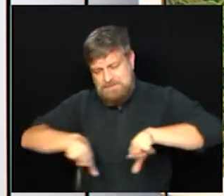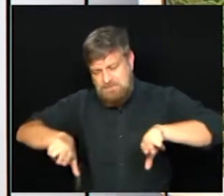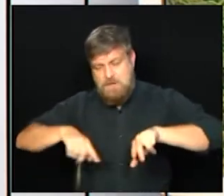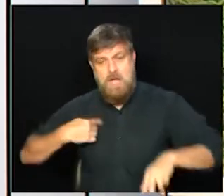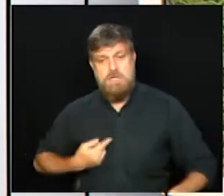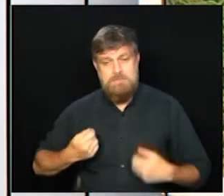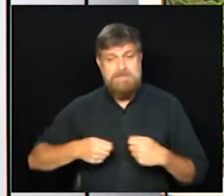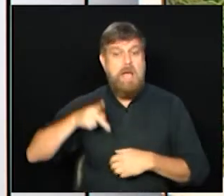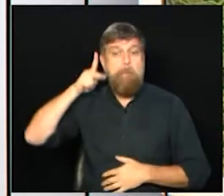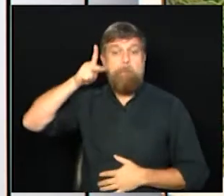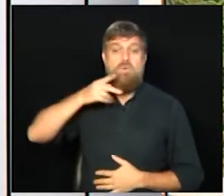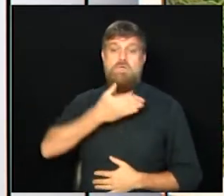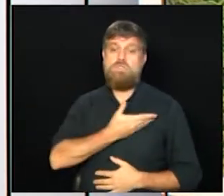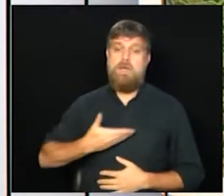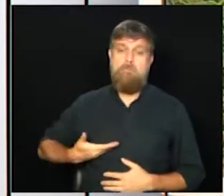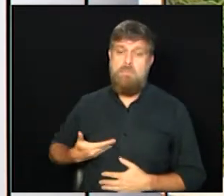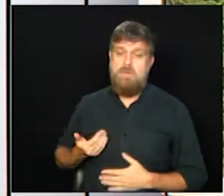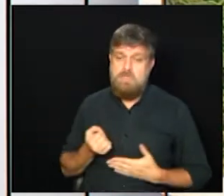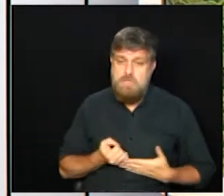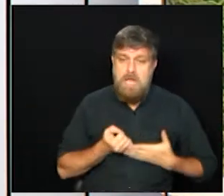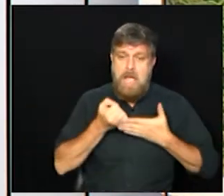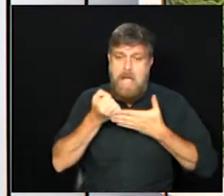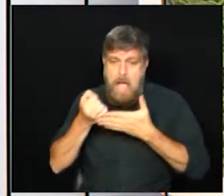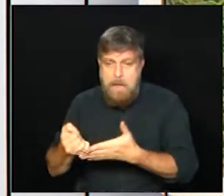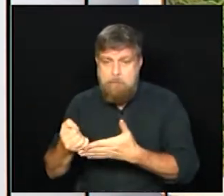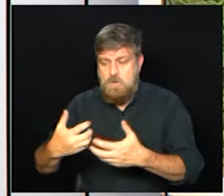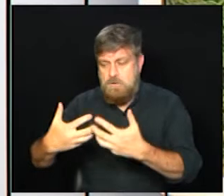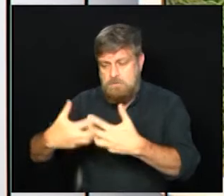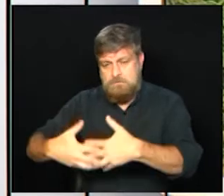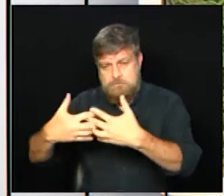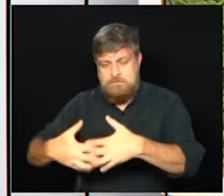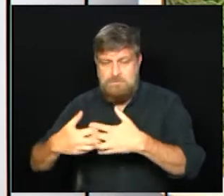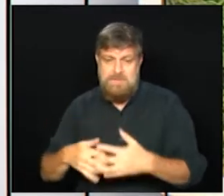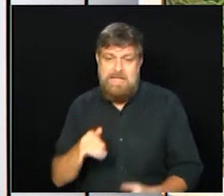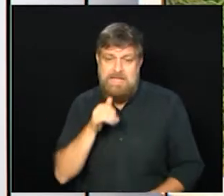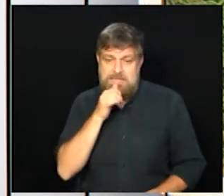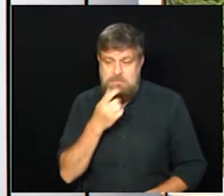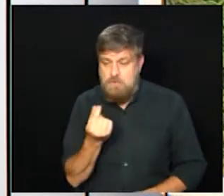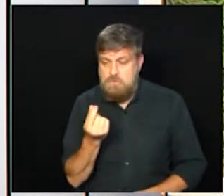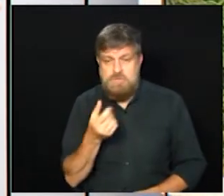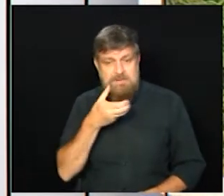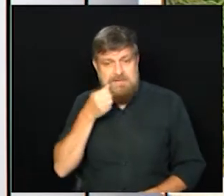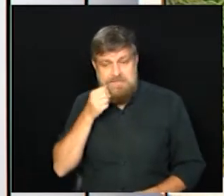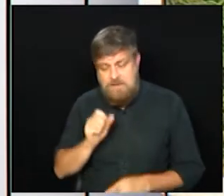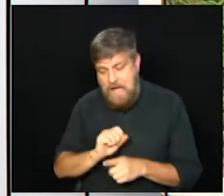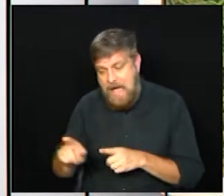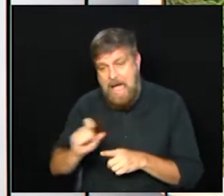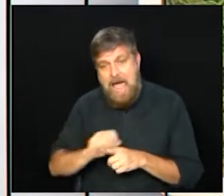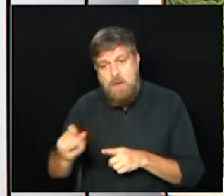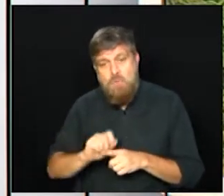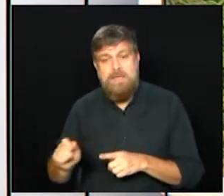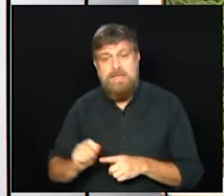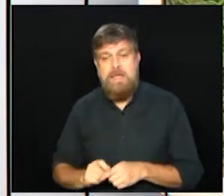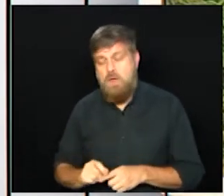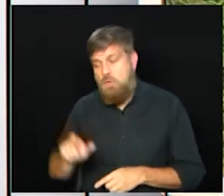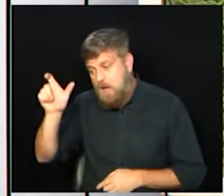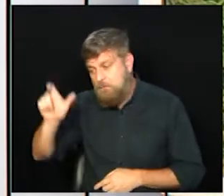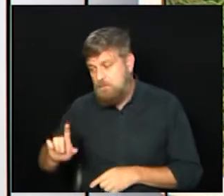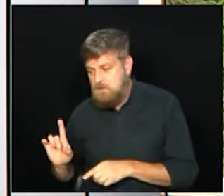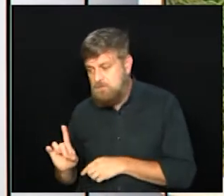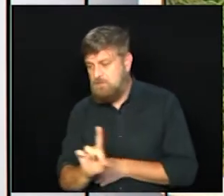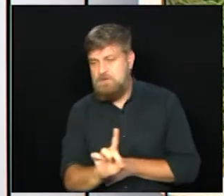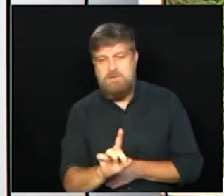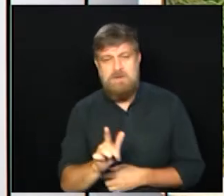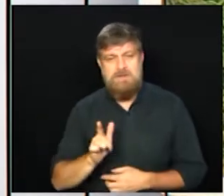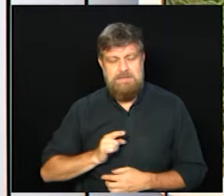ter política de auxílio efetivo, como aluguel social ou como auxílio emergencial. Tem hoje em Campinas